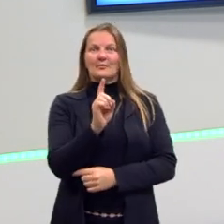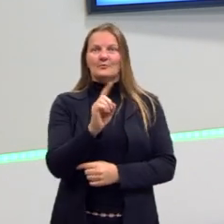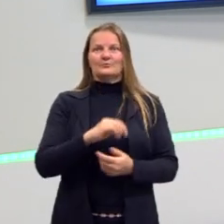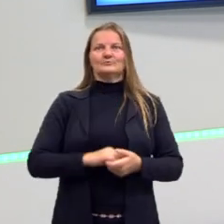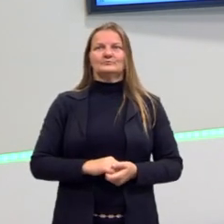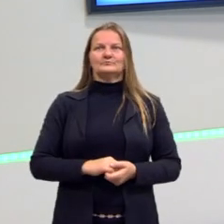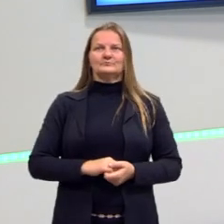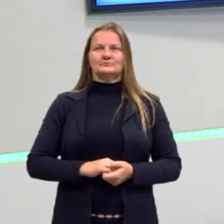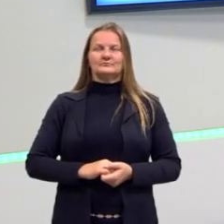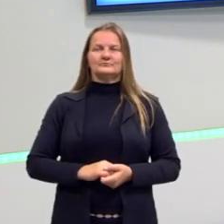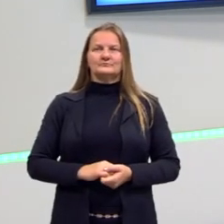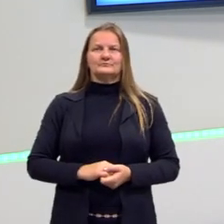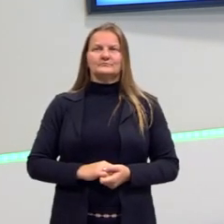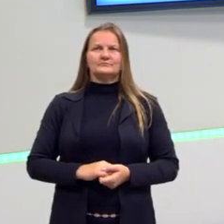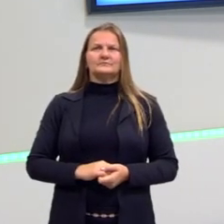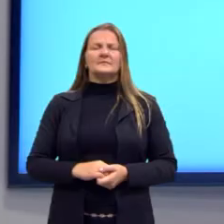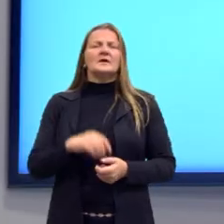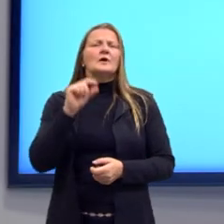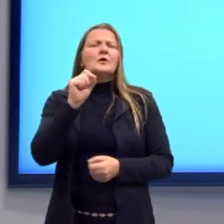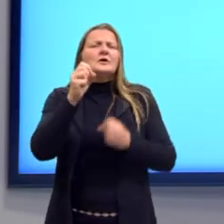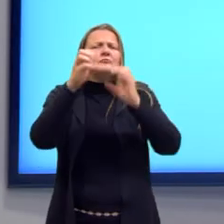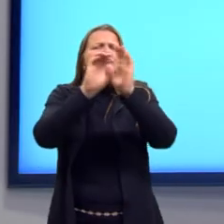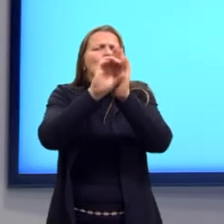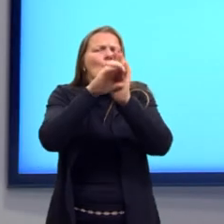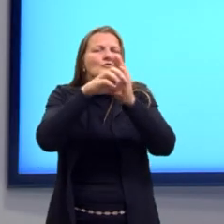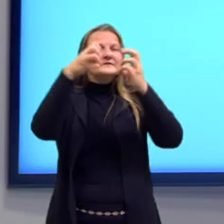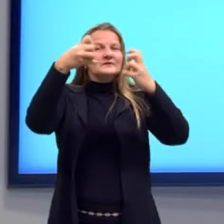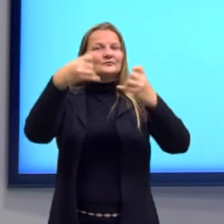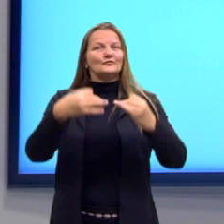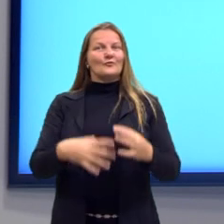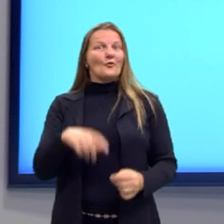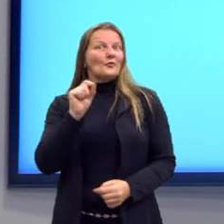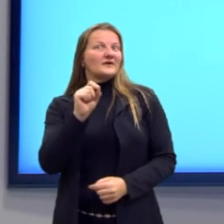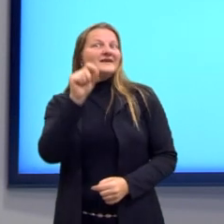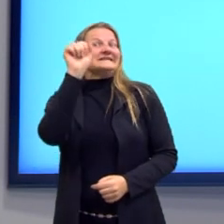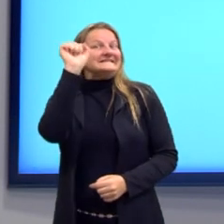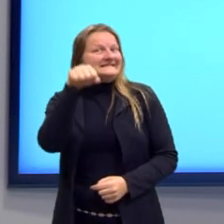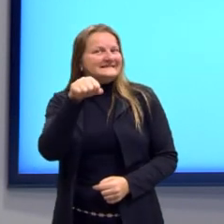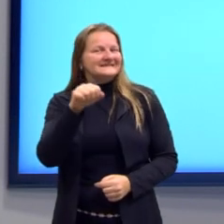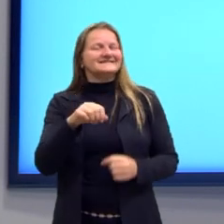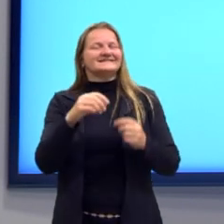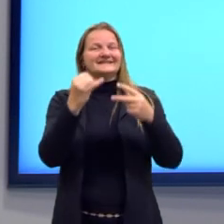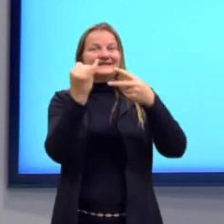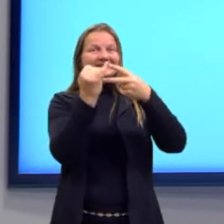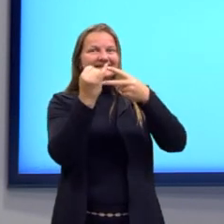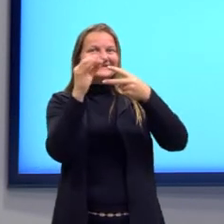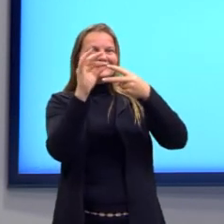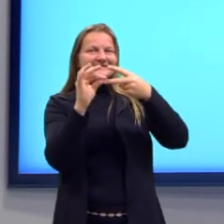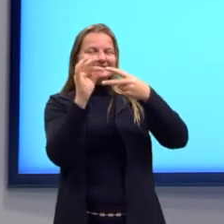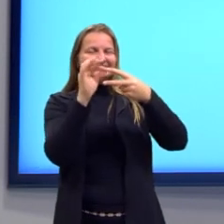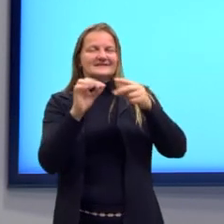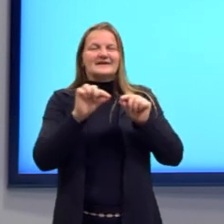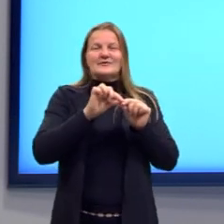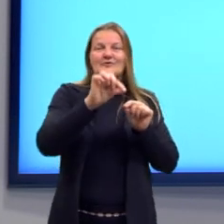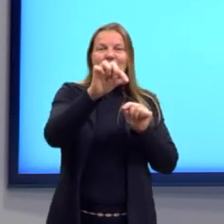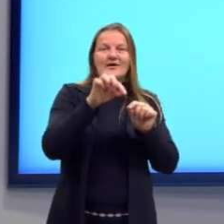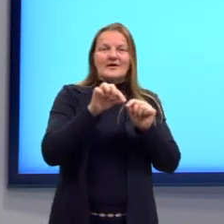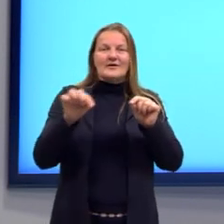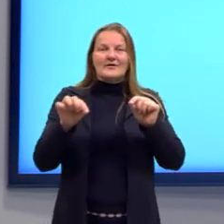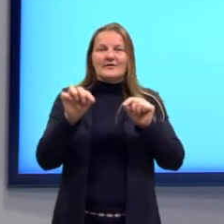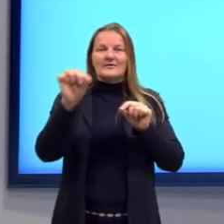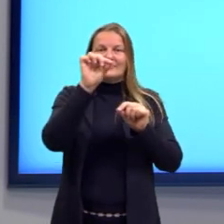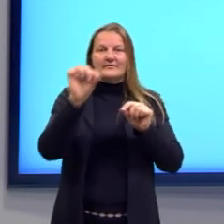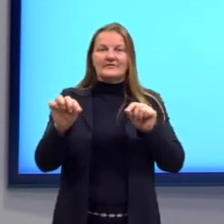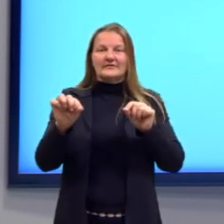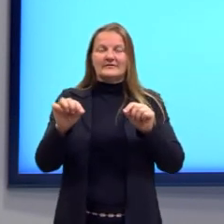polígonos agora vamos ver então Aqueles que são polígonos né a junção das retas que formam os